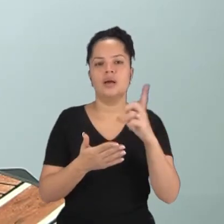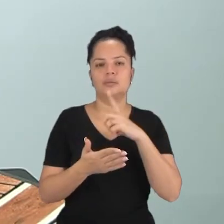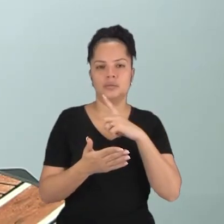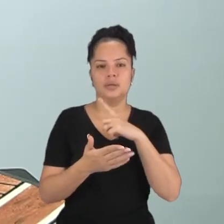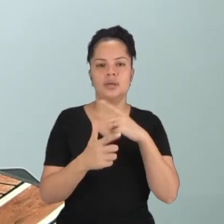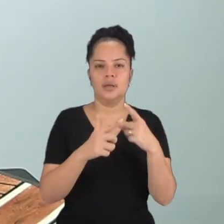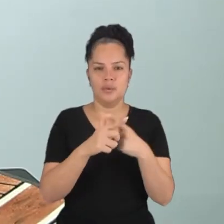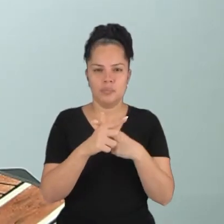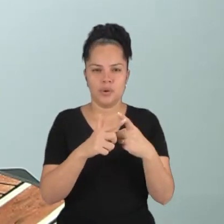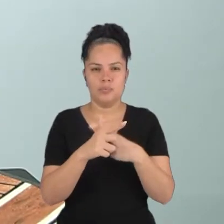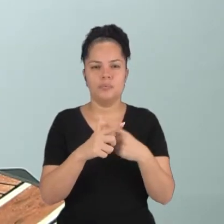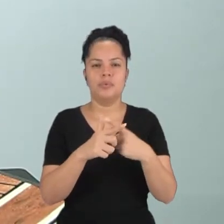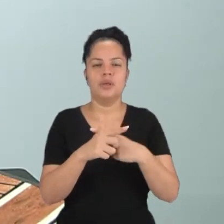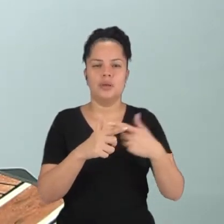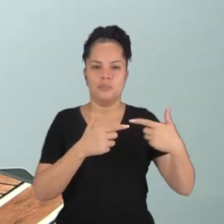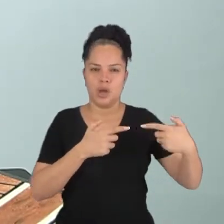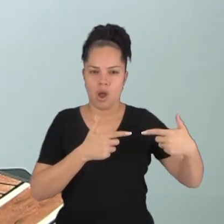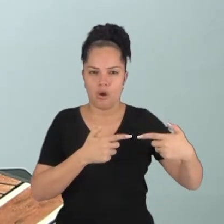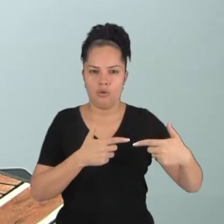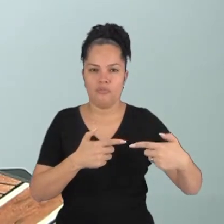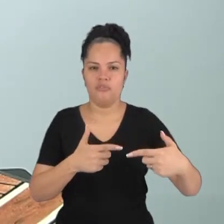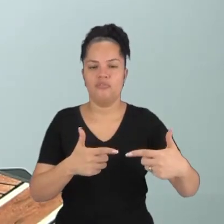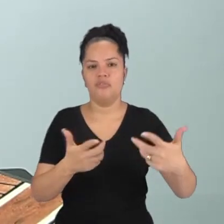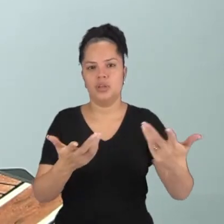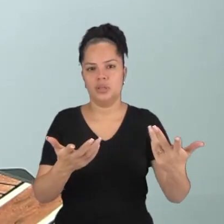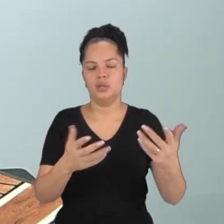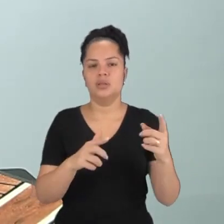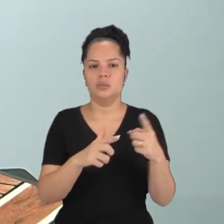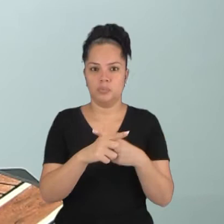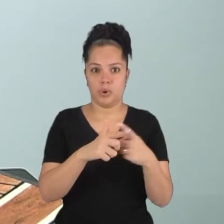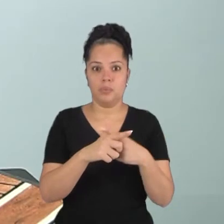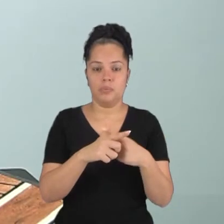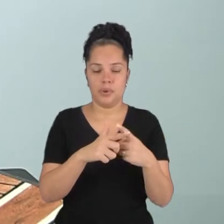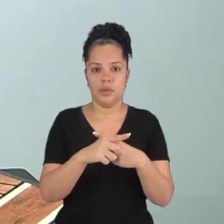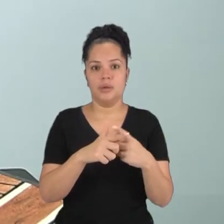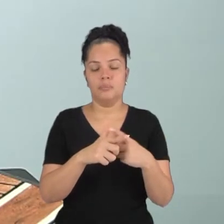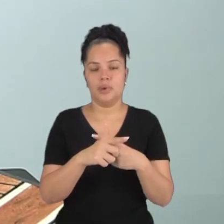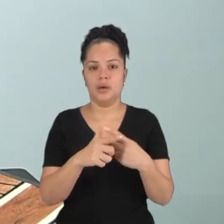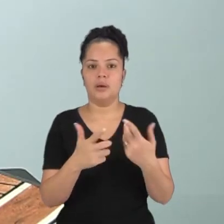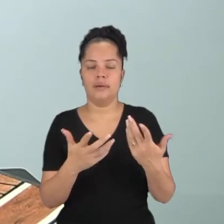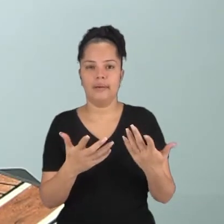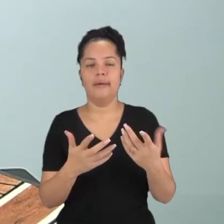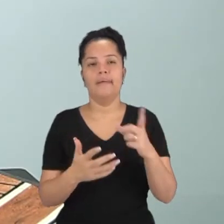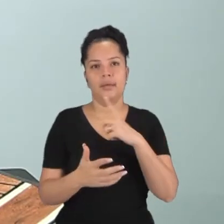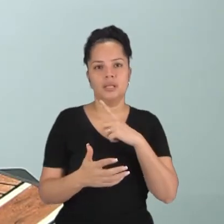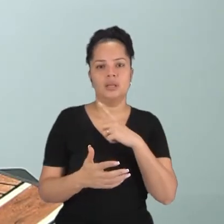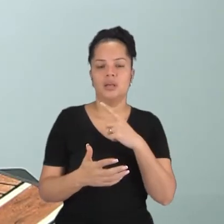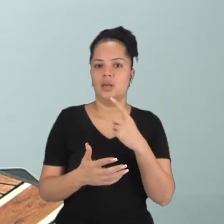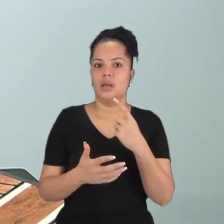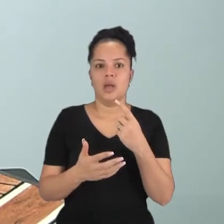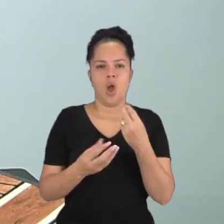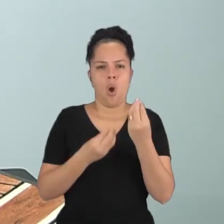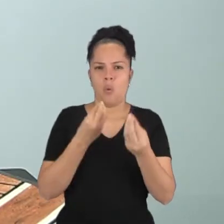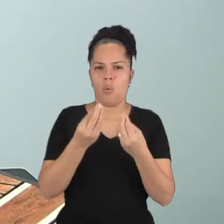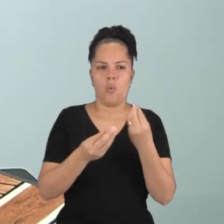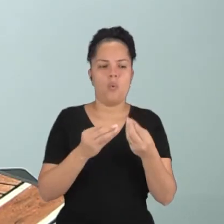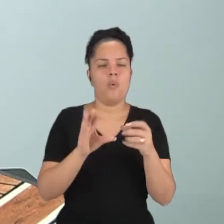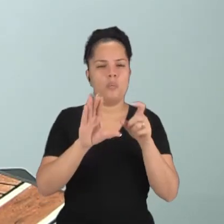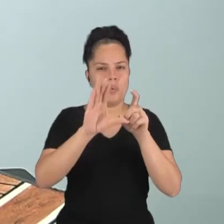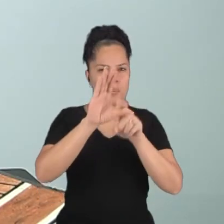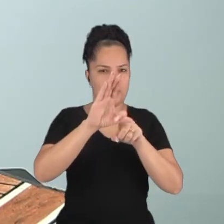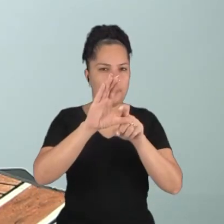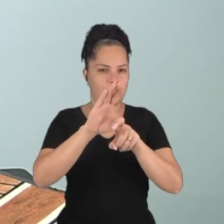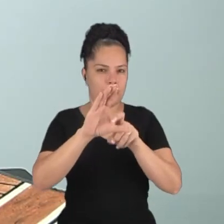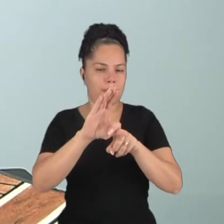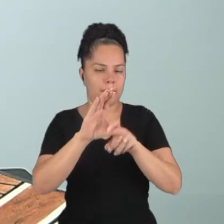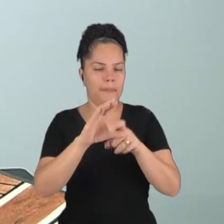por algum conflito, né? Essas pessoas que vieram, elas eram selecionadas, elas às vezes tinham dívidas, né? Então,